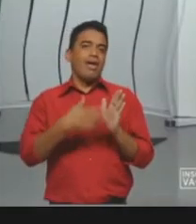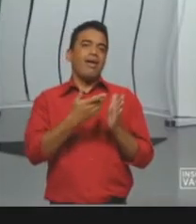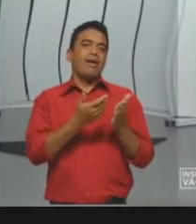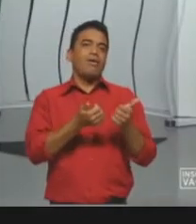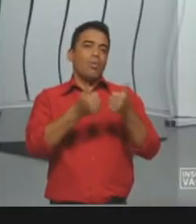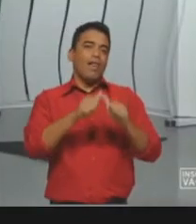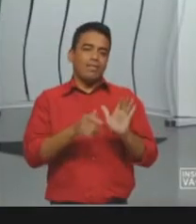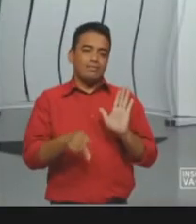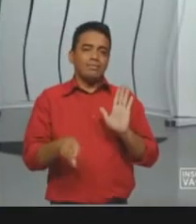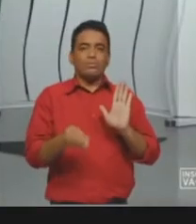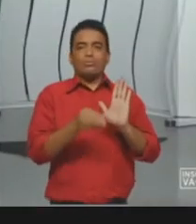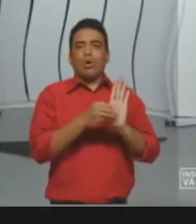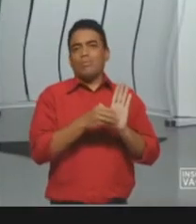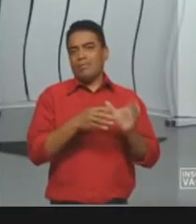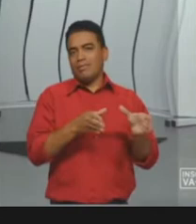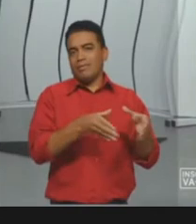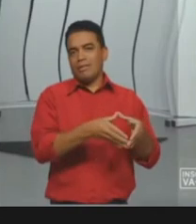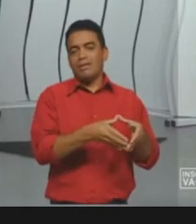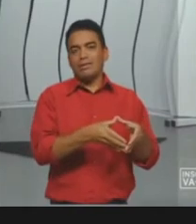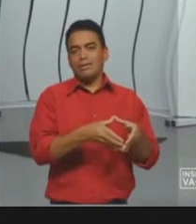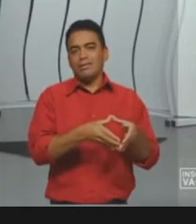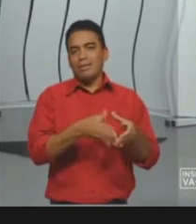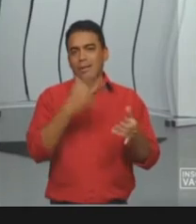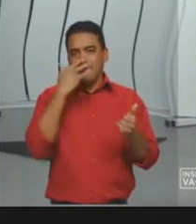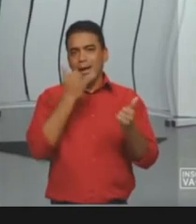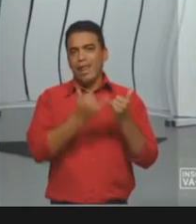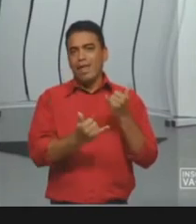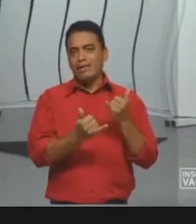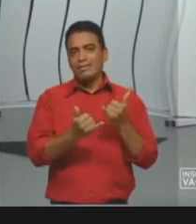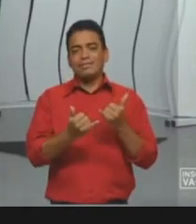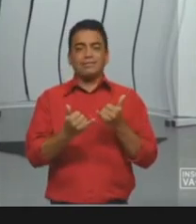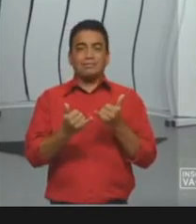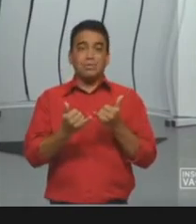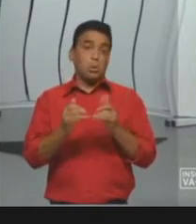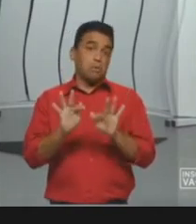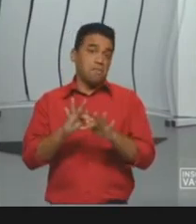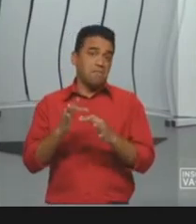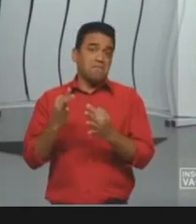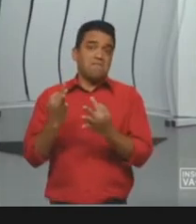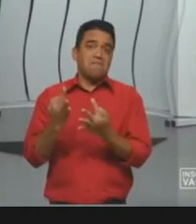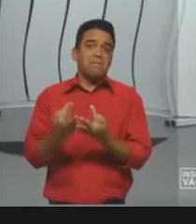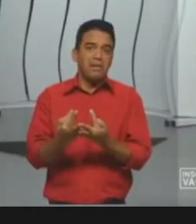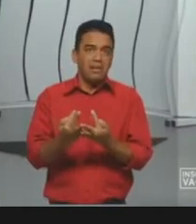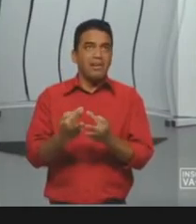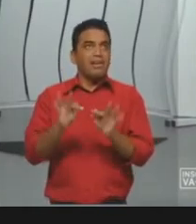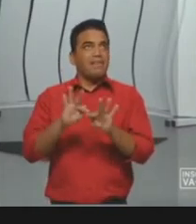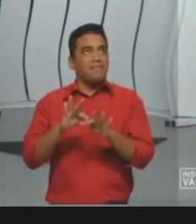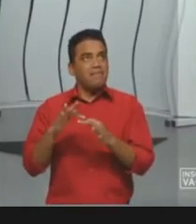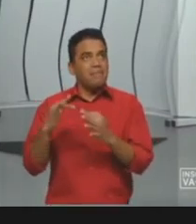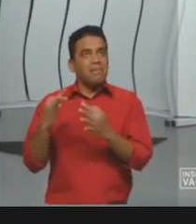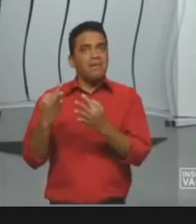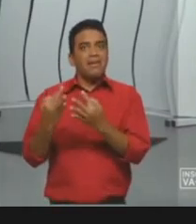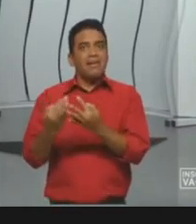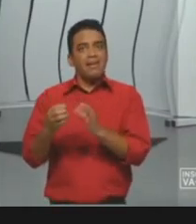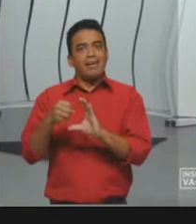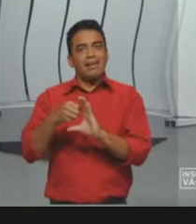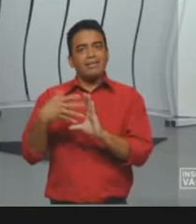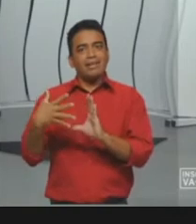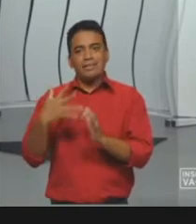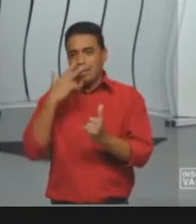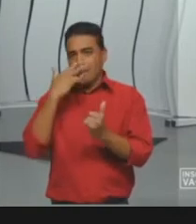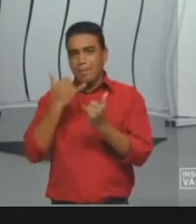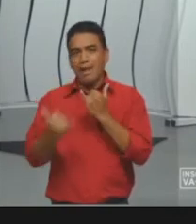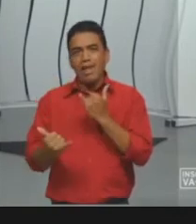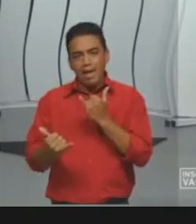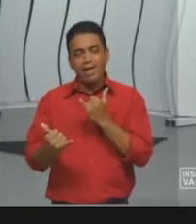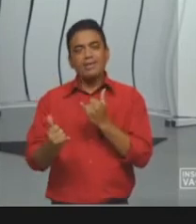Vários gêneros que têm semelhança são categorizados dentro da mesma família. Várias famílias com características semelhantes são